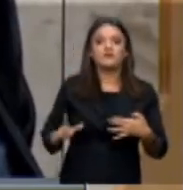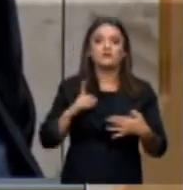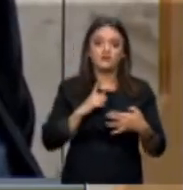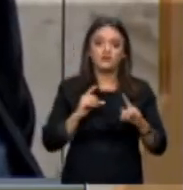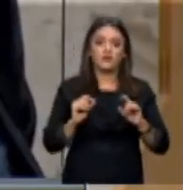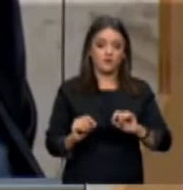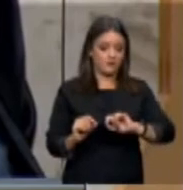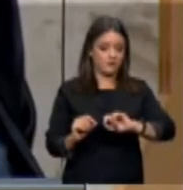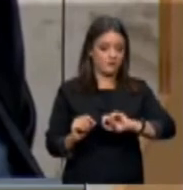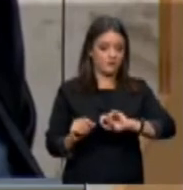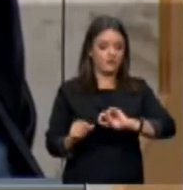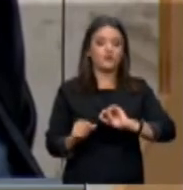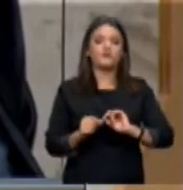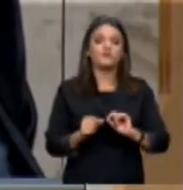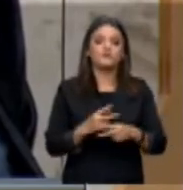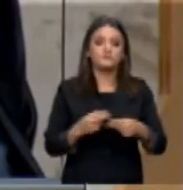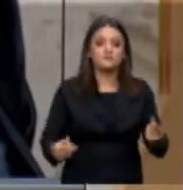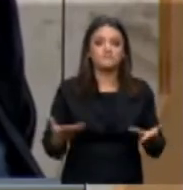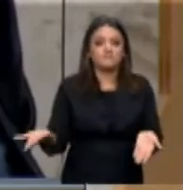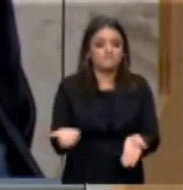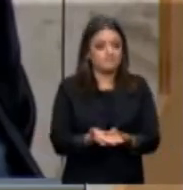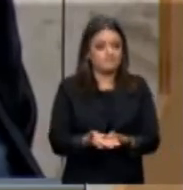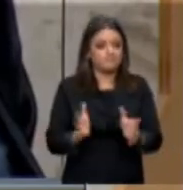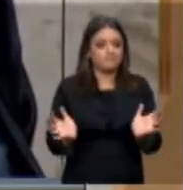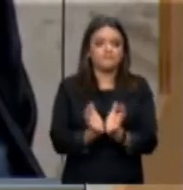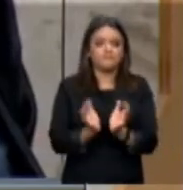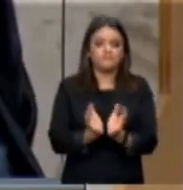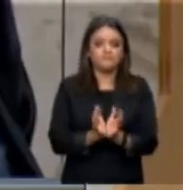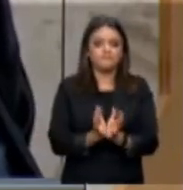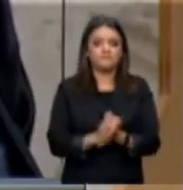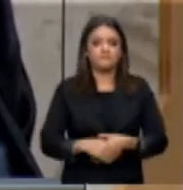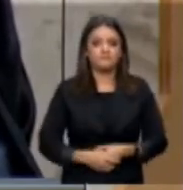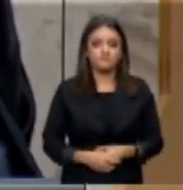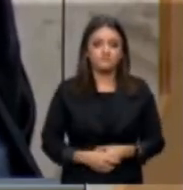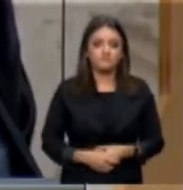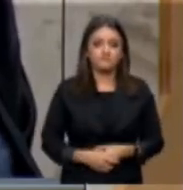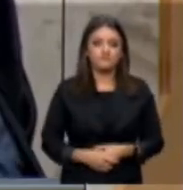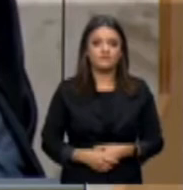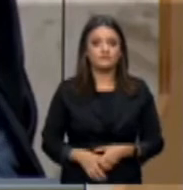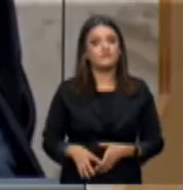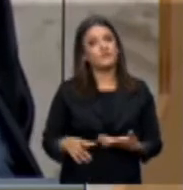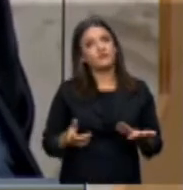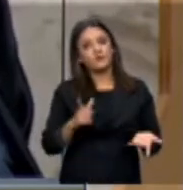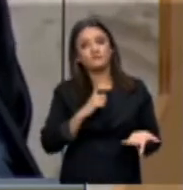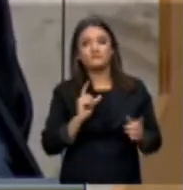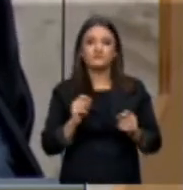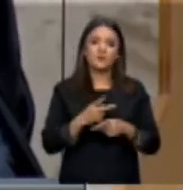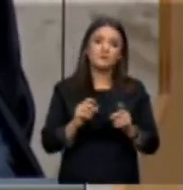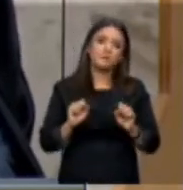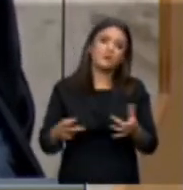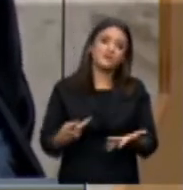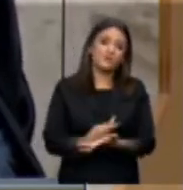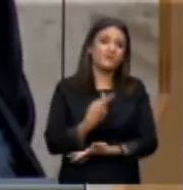elas, a natureza das ações coletivas, nós temos uma situação que pode